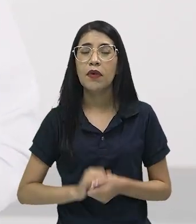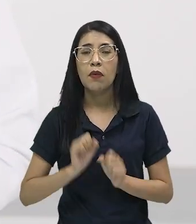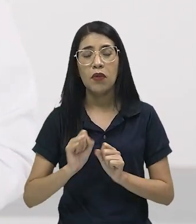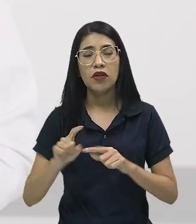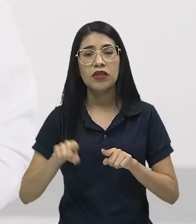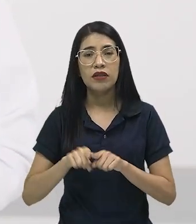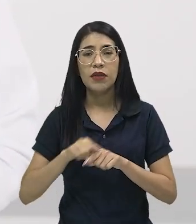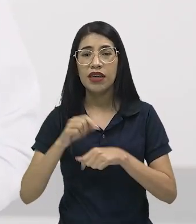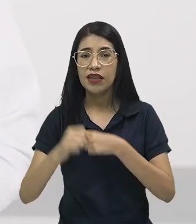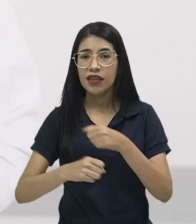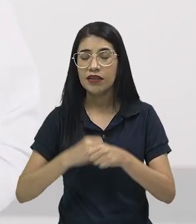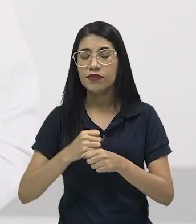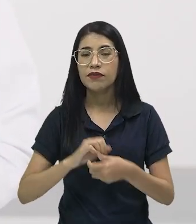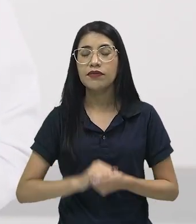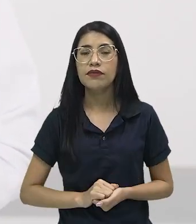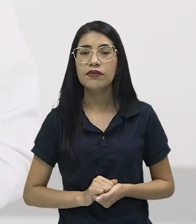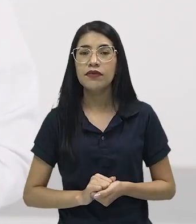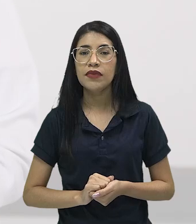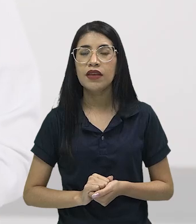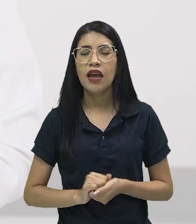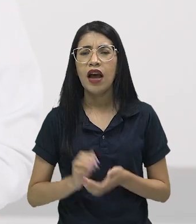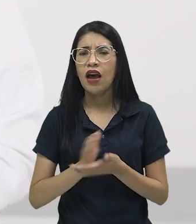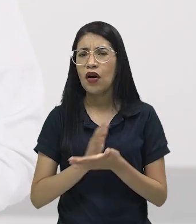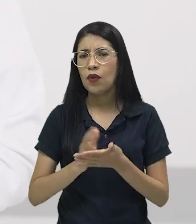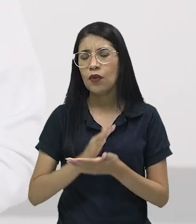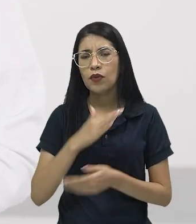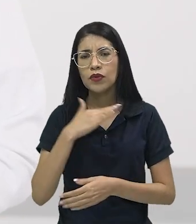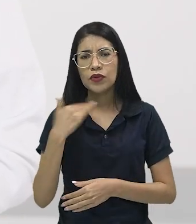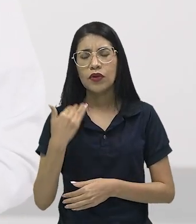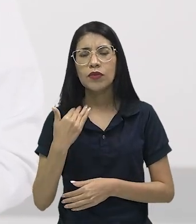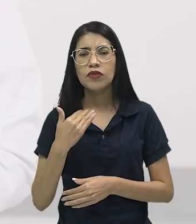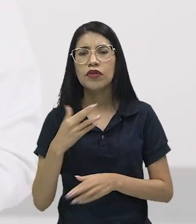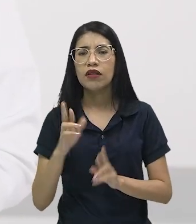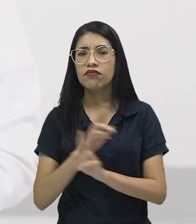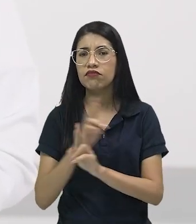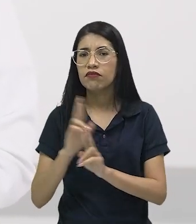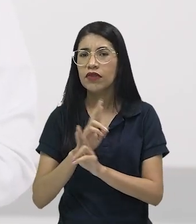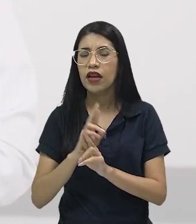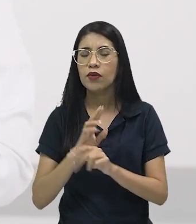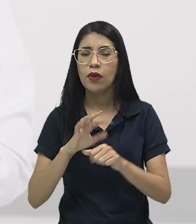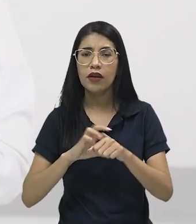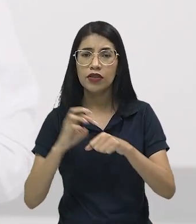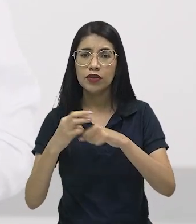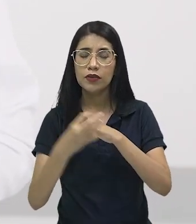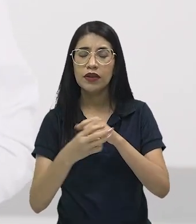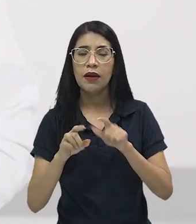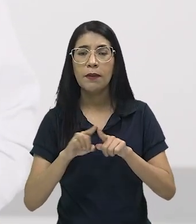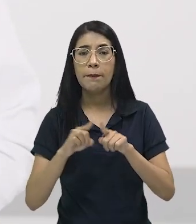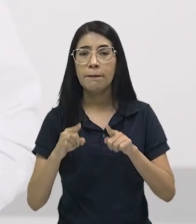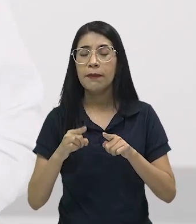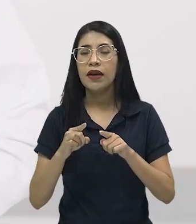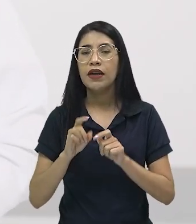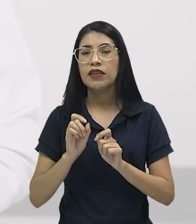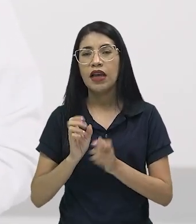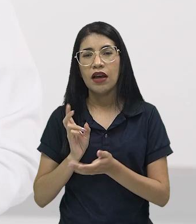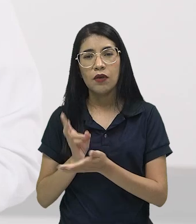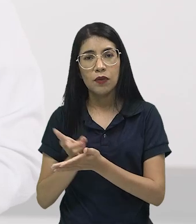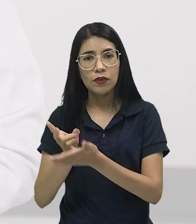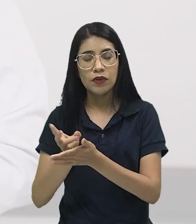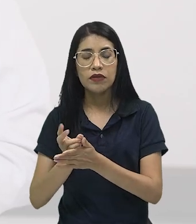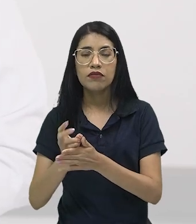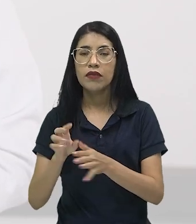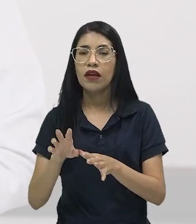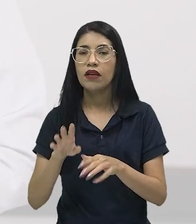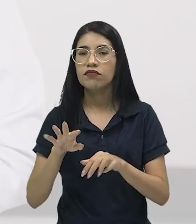temos poucos relatos de óbito relacionados à chikungunya. Contudo, a cronificação da doença é